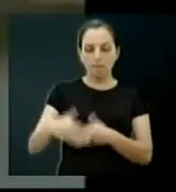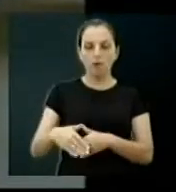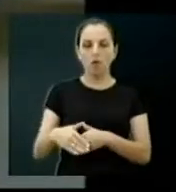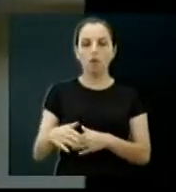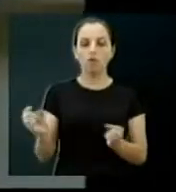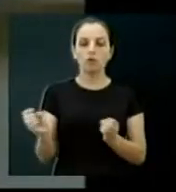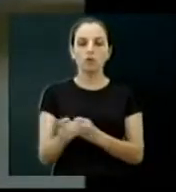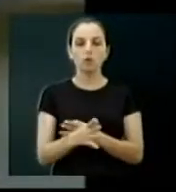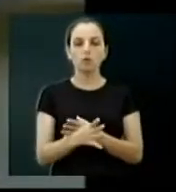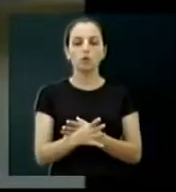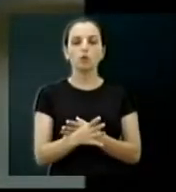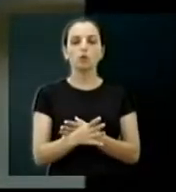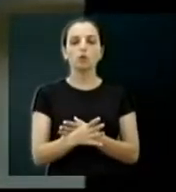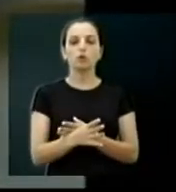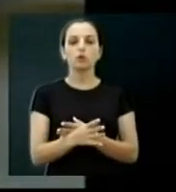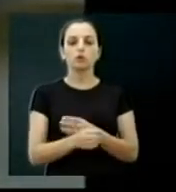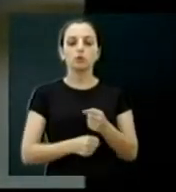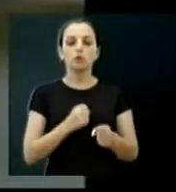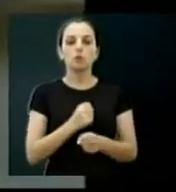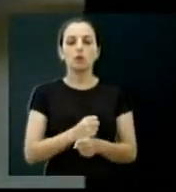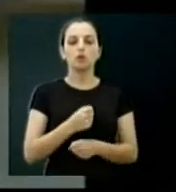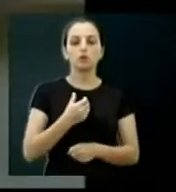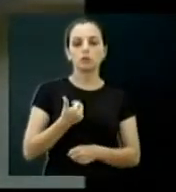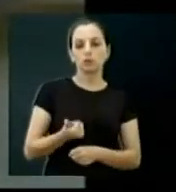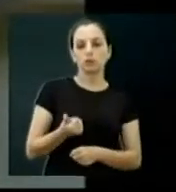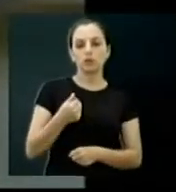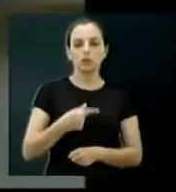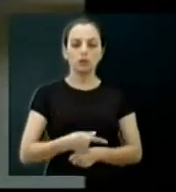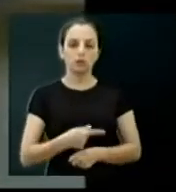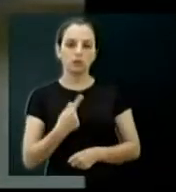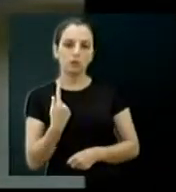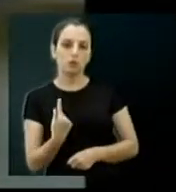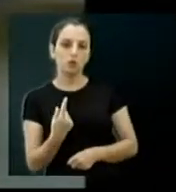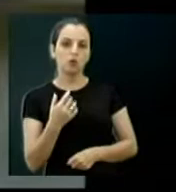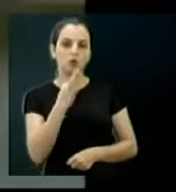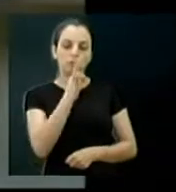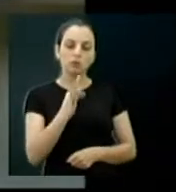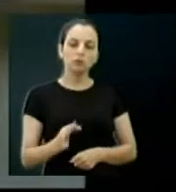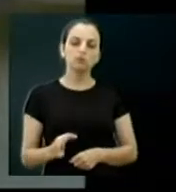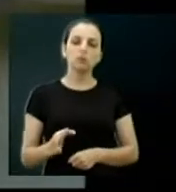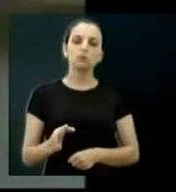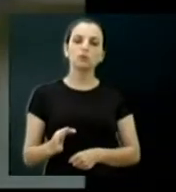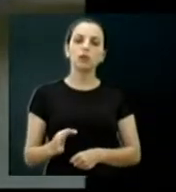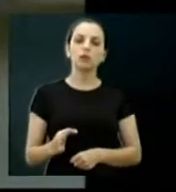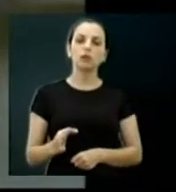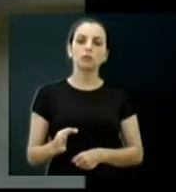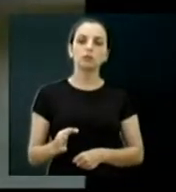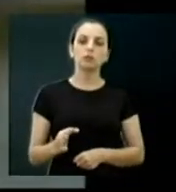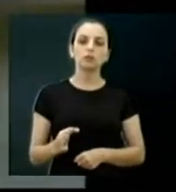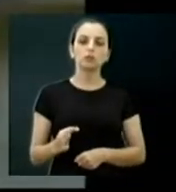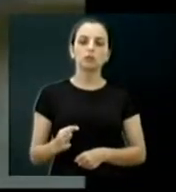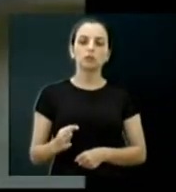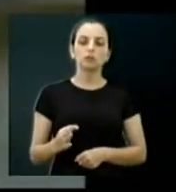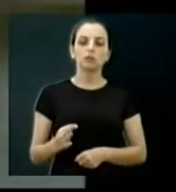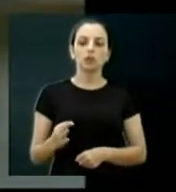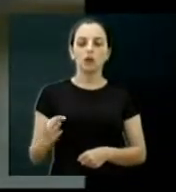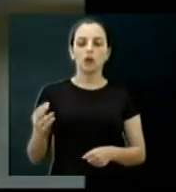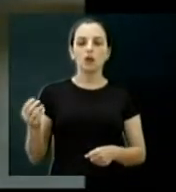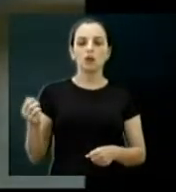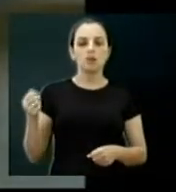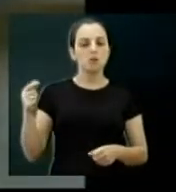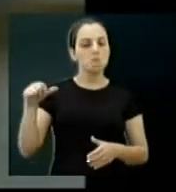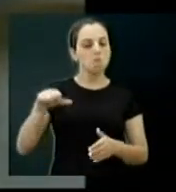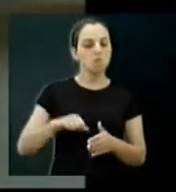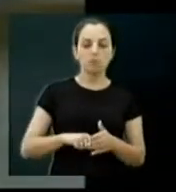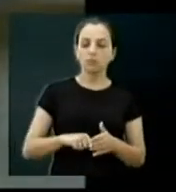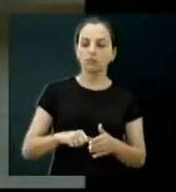medicina, 61% foram reprovados, sem saber sintomas de tuberculose ou o que pode significar uma forte dor